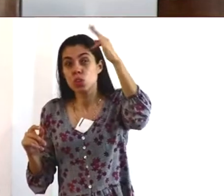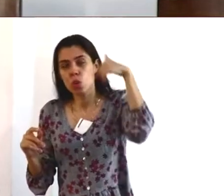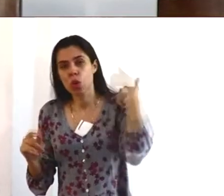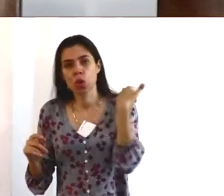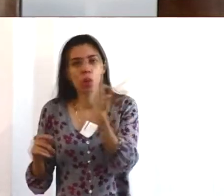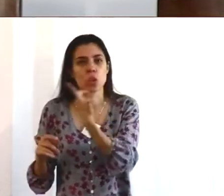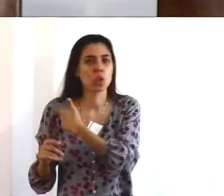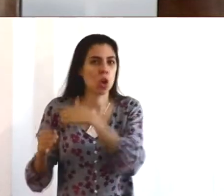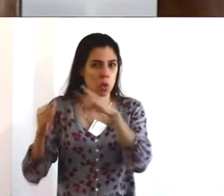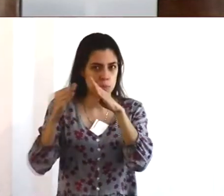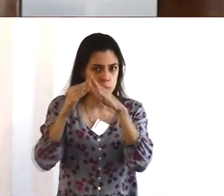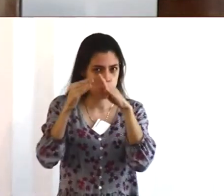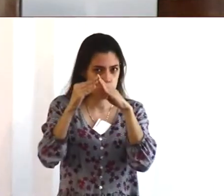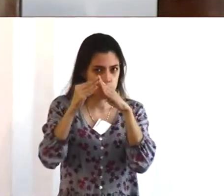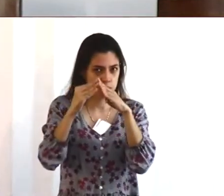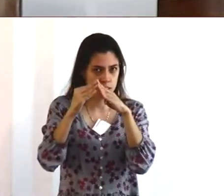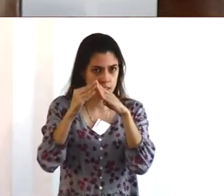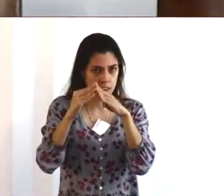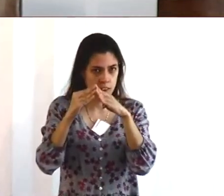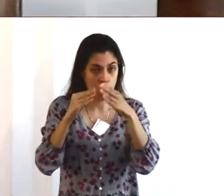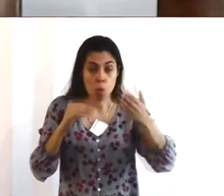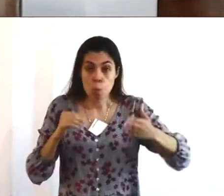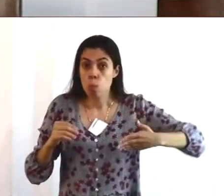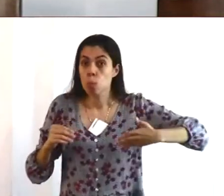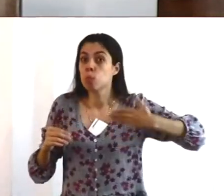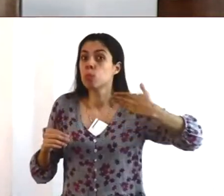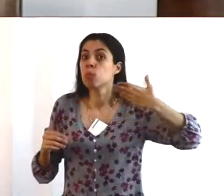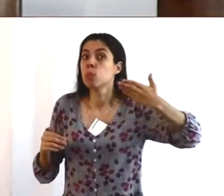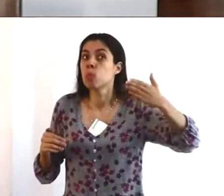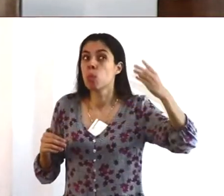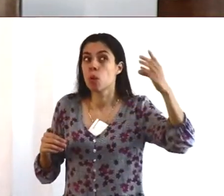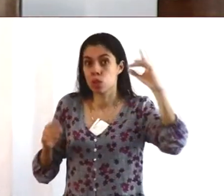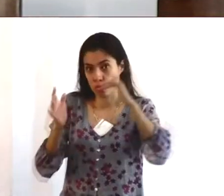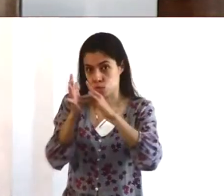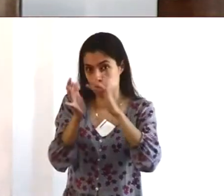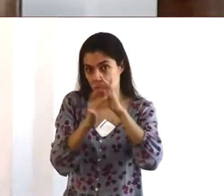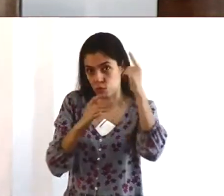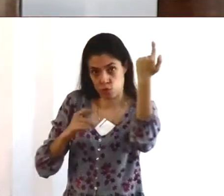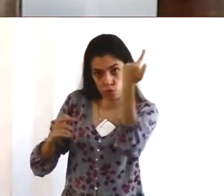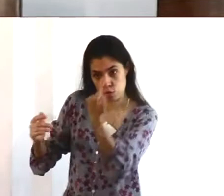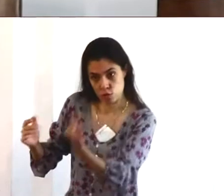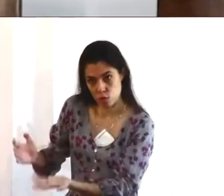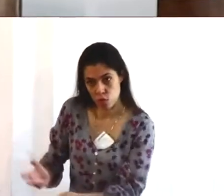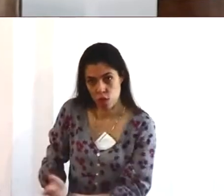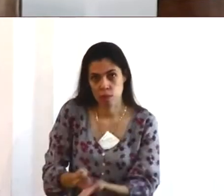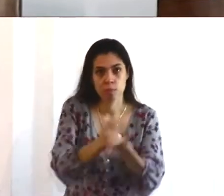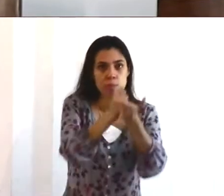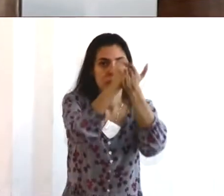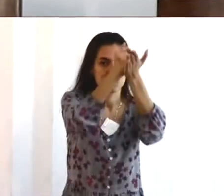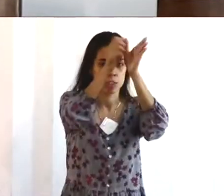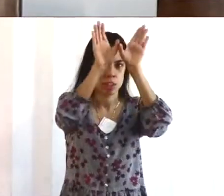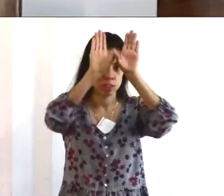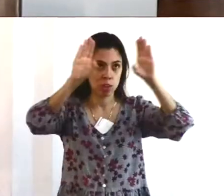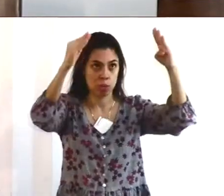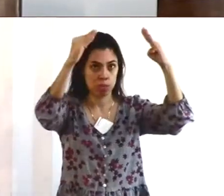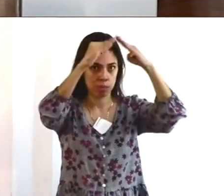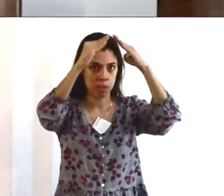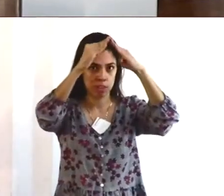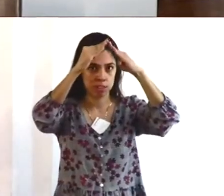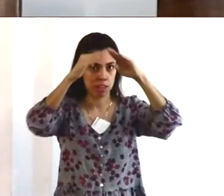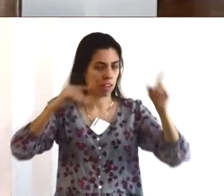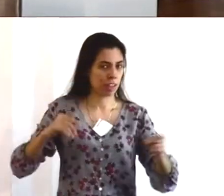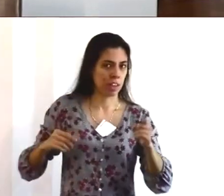Quando Ele vier, Jesus, buscar a sua igreja, que somos nós, Ele vai nos levar para morar lá. E essa morada vai ser